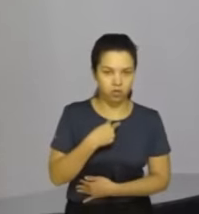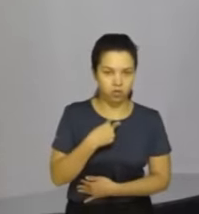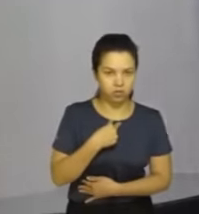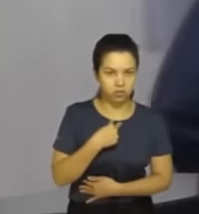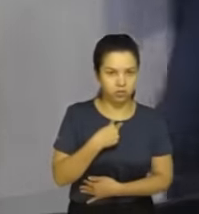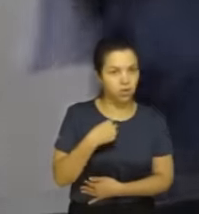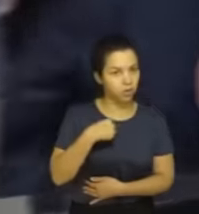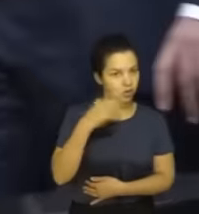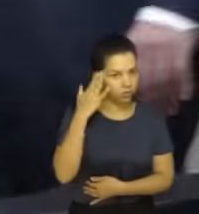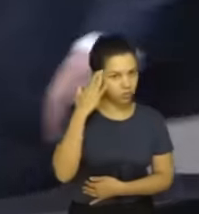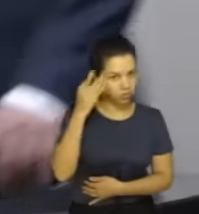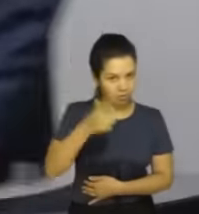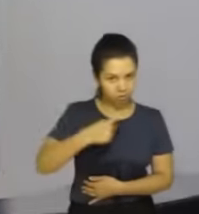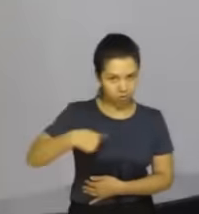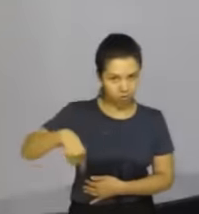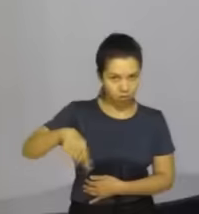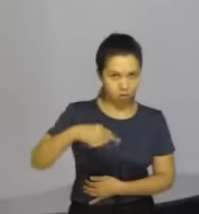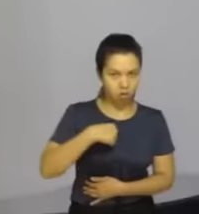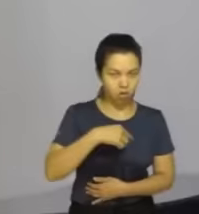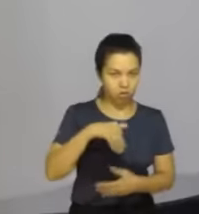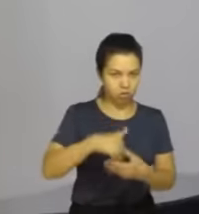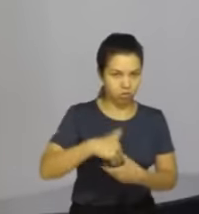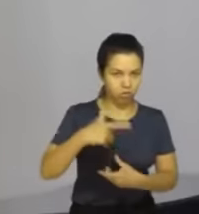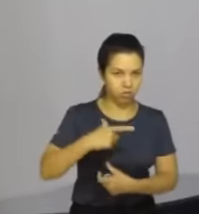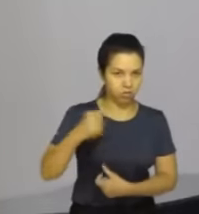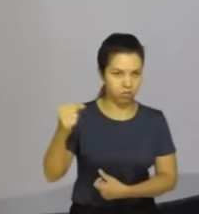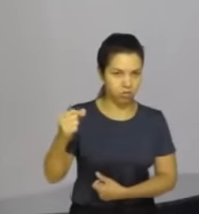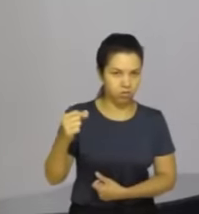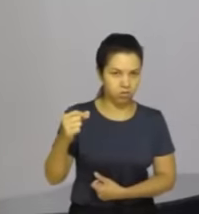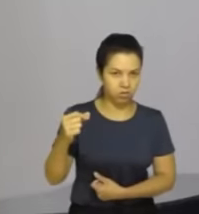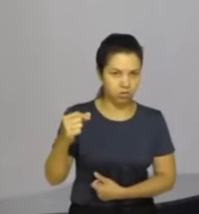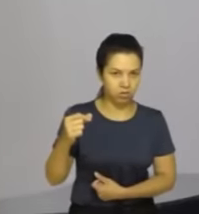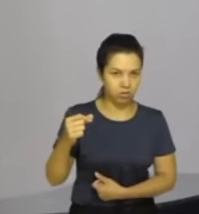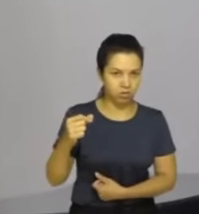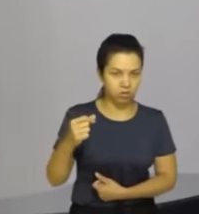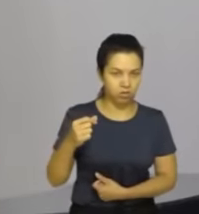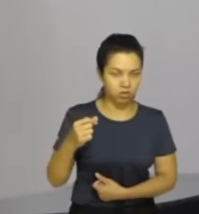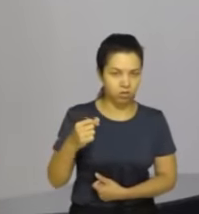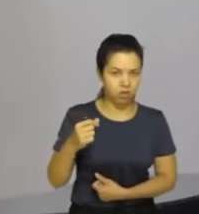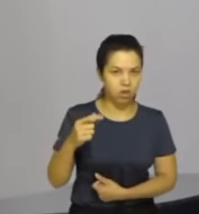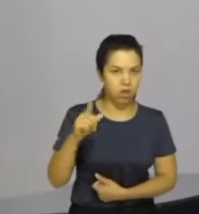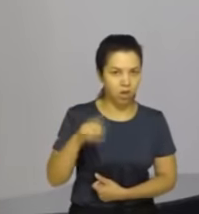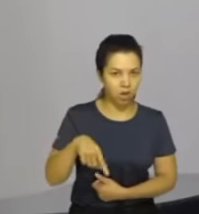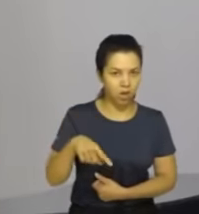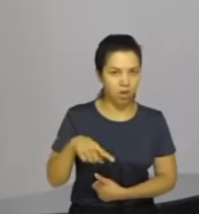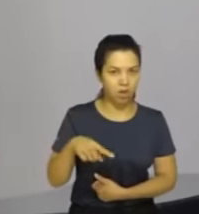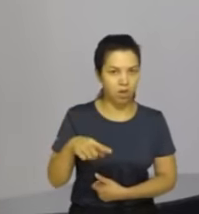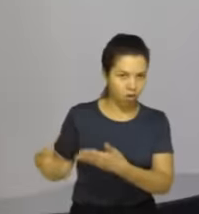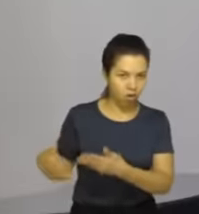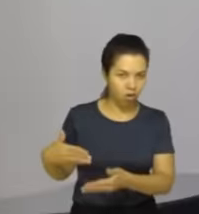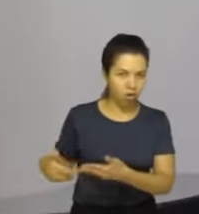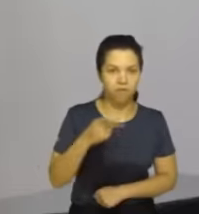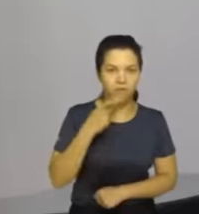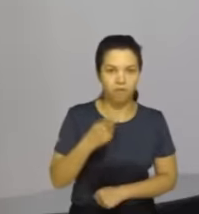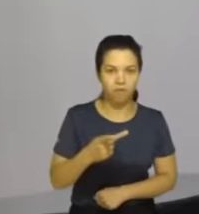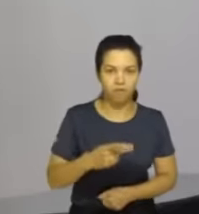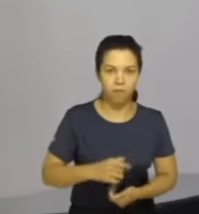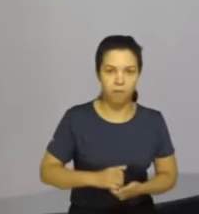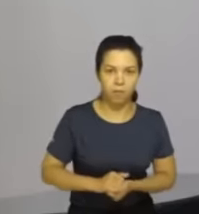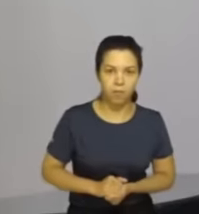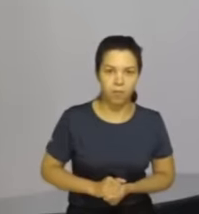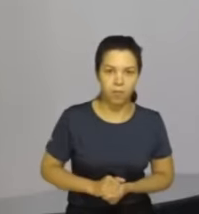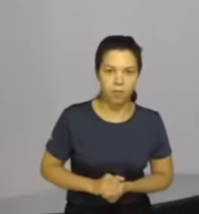foi eleito fomos nós, eu, os senhores. Quem tem imunidade por seus votos e suas opiniões somos nós. Mas não,